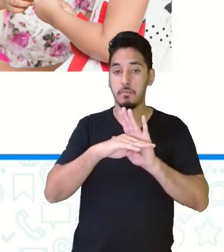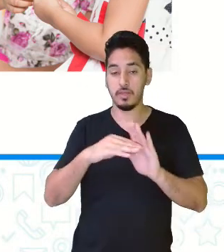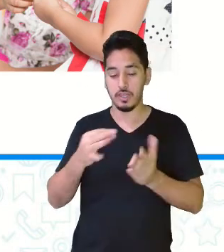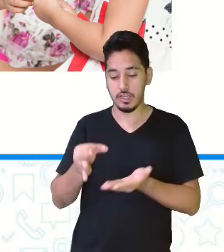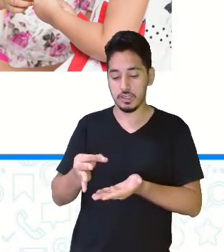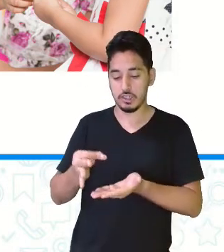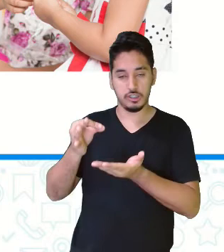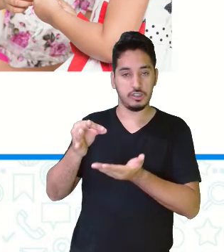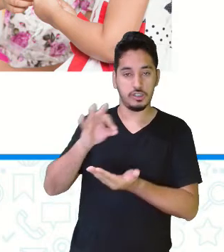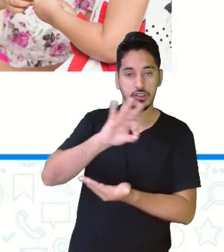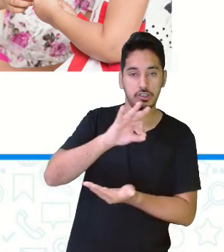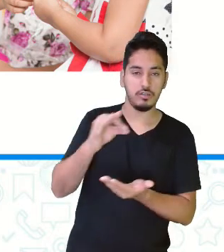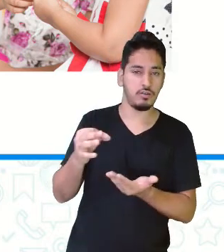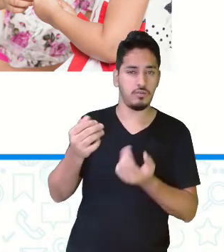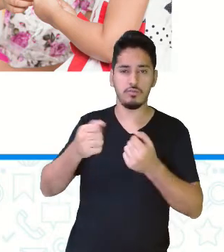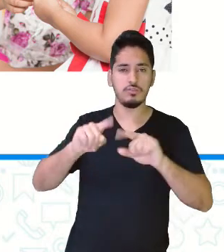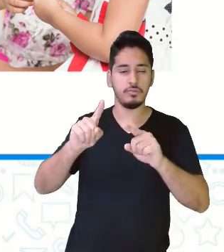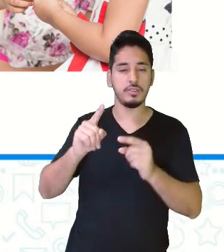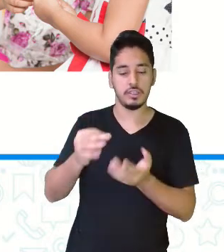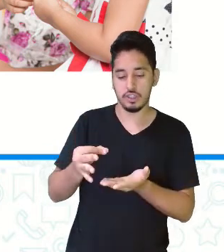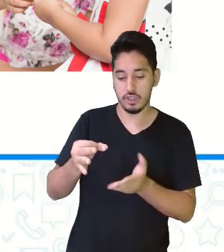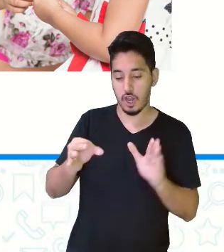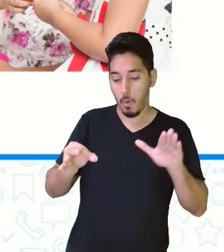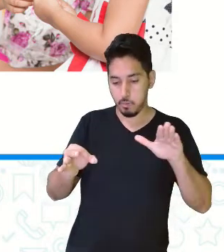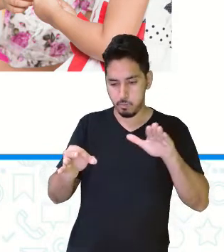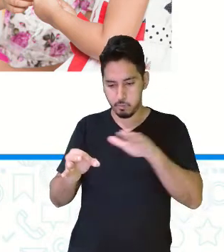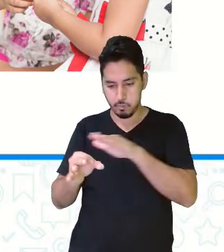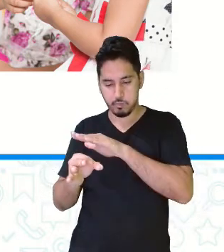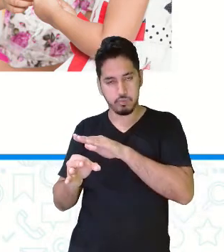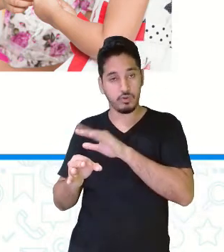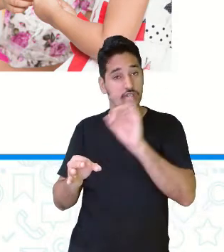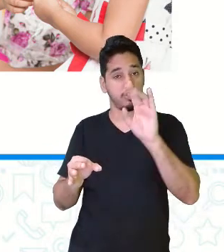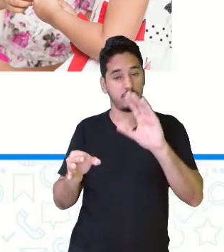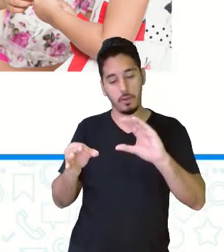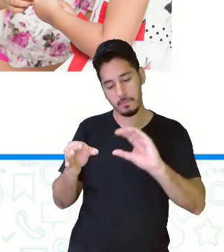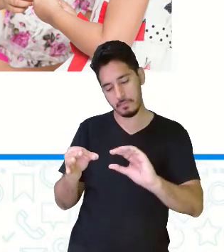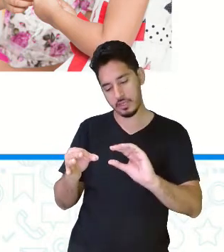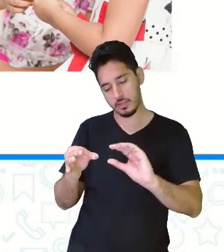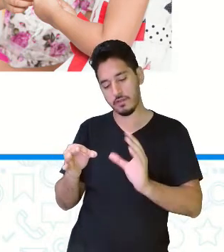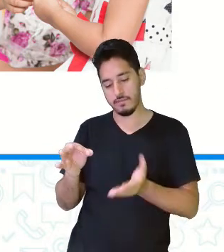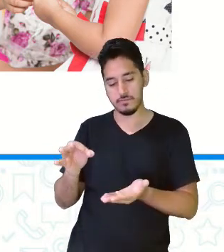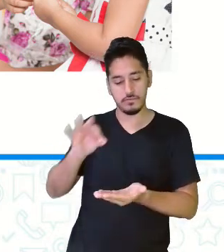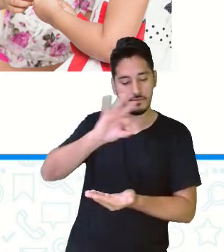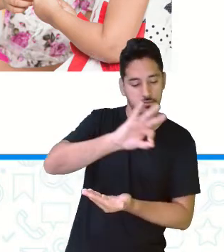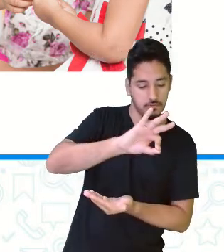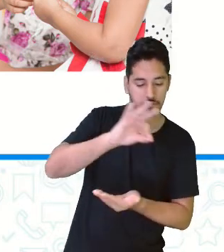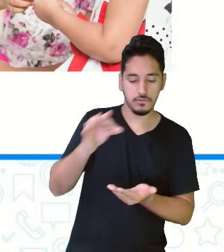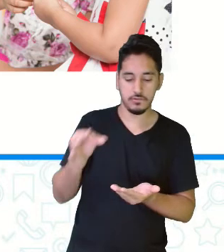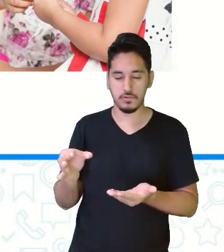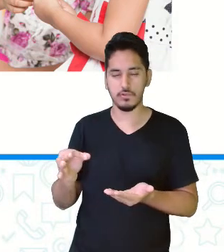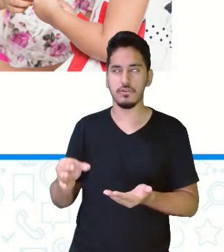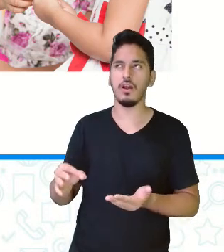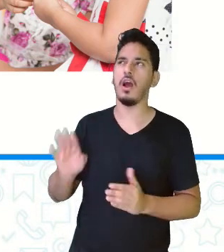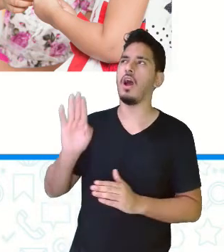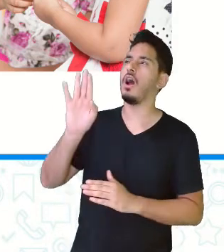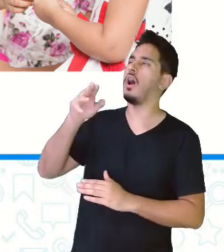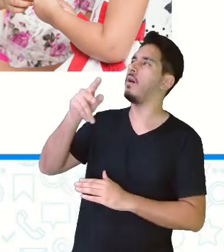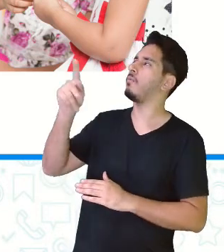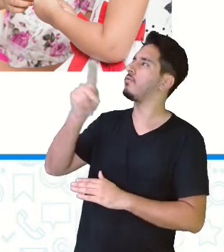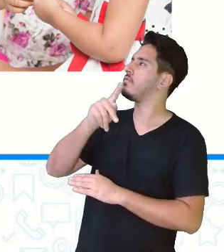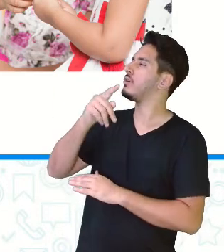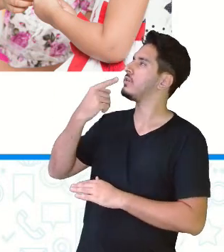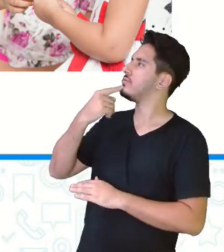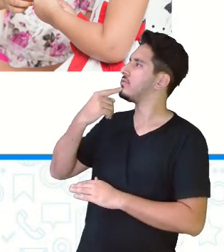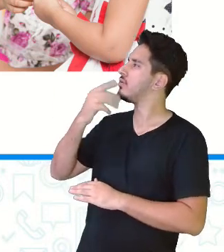porque você não precisa da xícara cheia, você precisa de metade dela. Ah, professora,